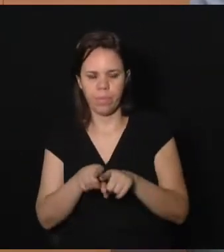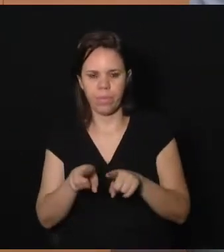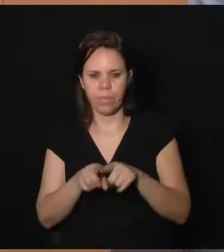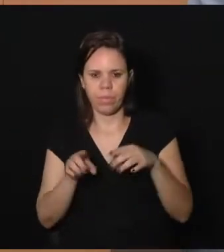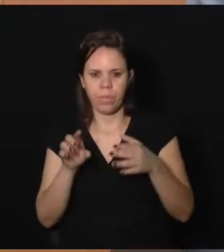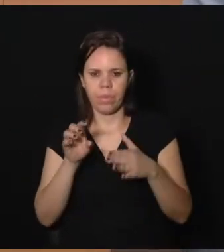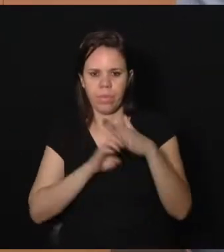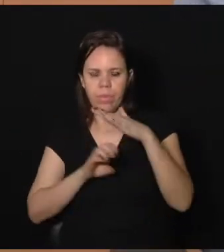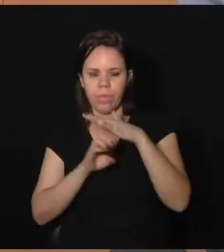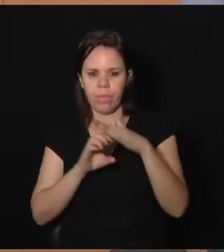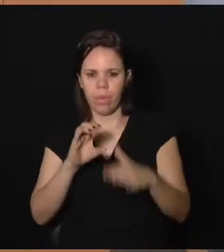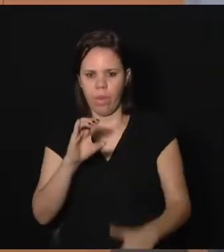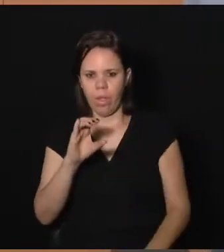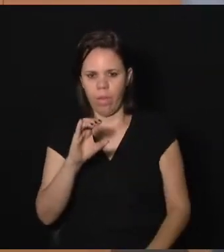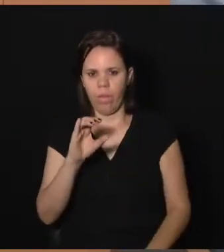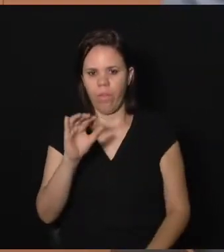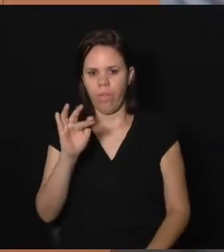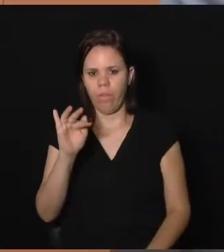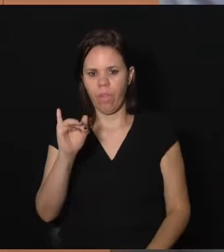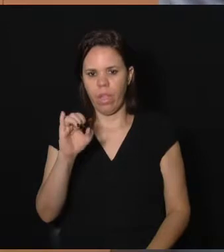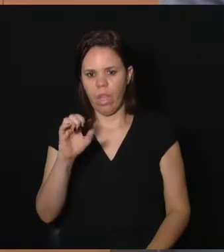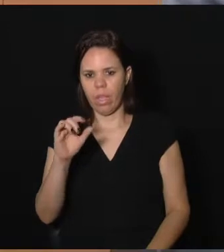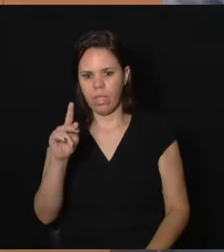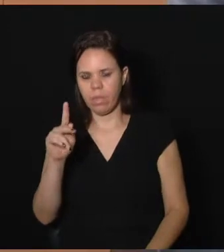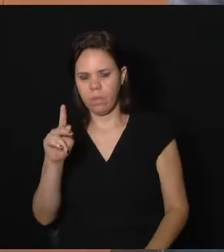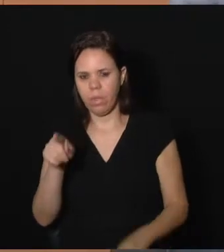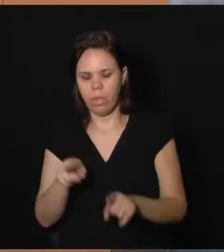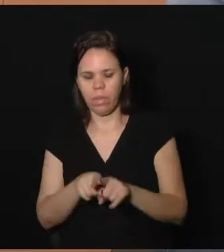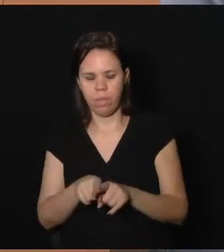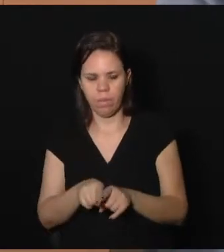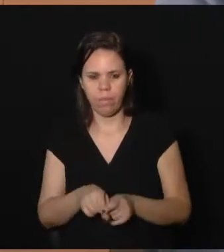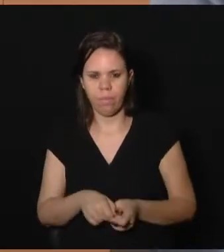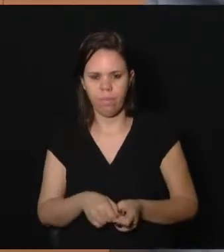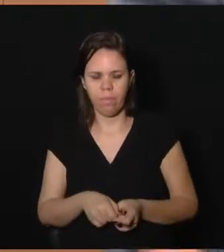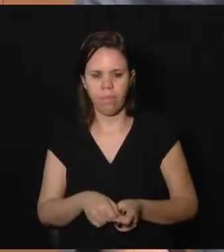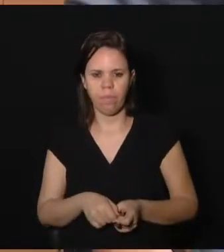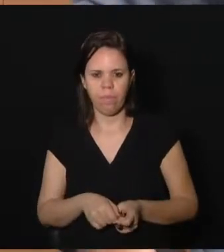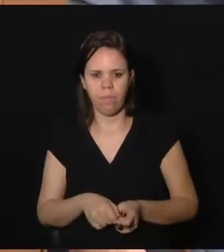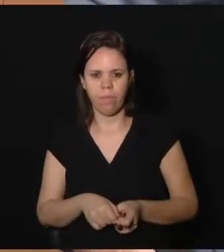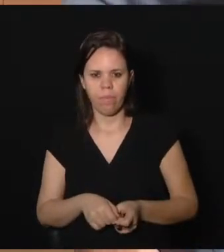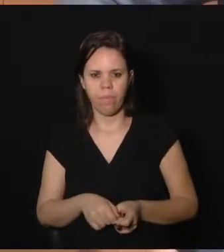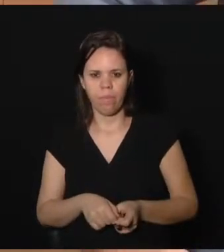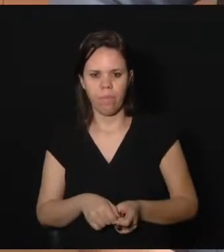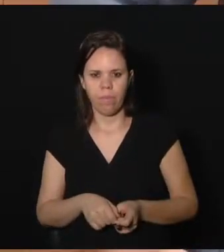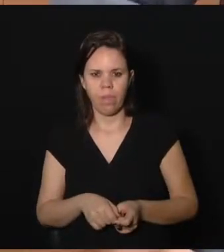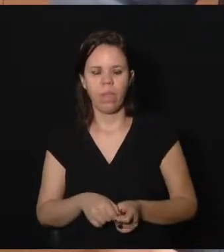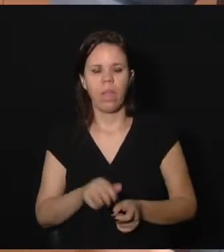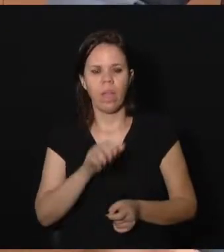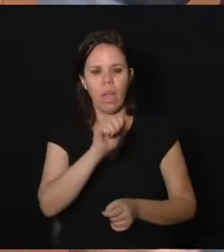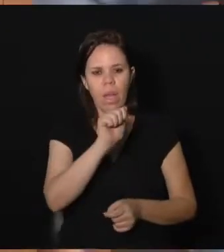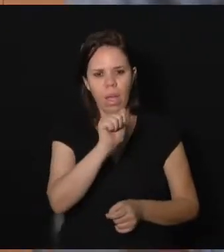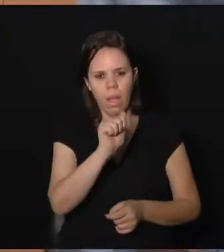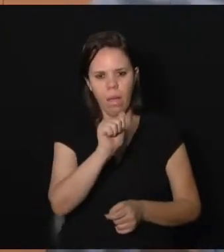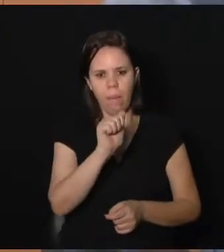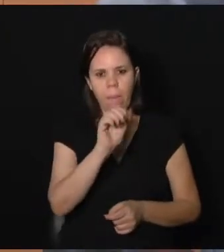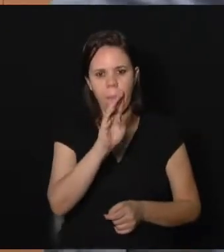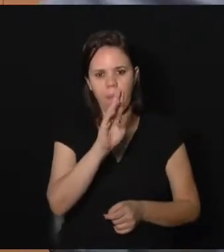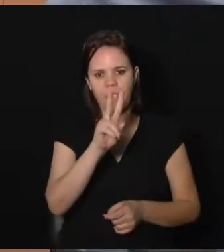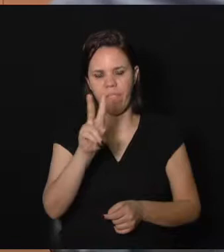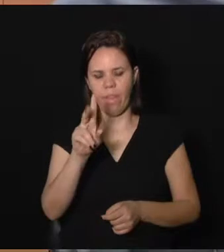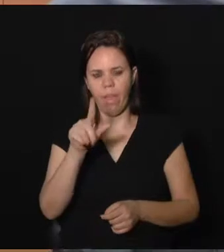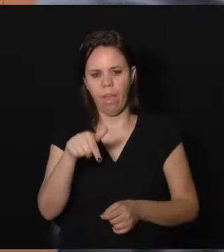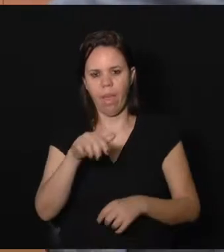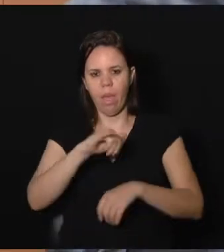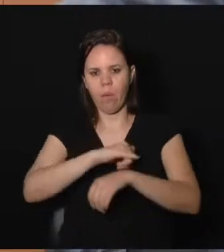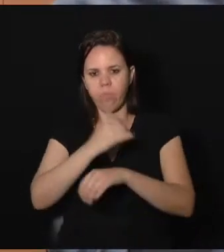e dos depositários, que hoje está sendo com a ABV, né, Aeroportos Brasil Viracopos. E aí